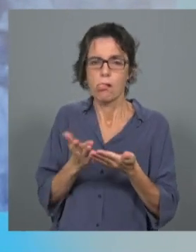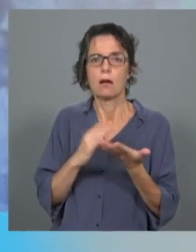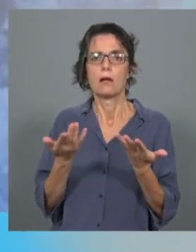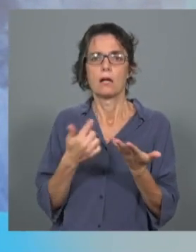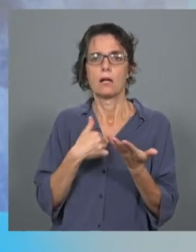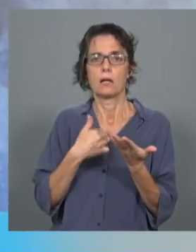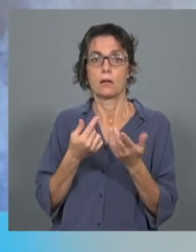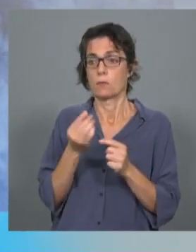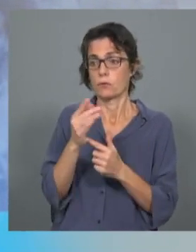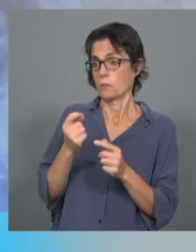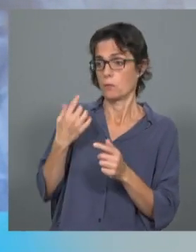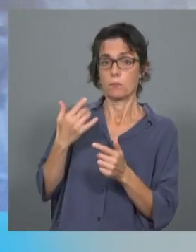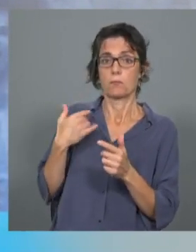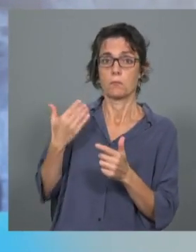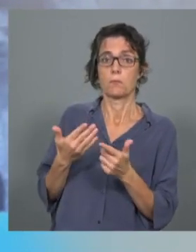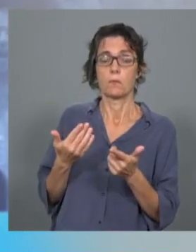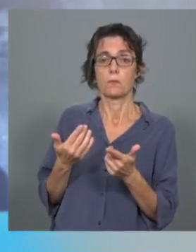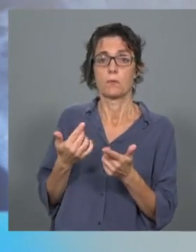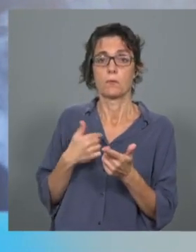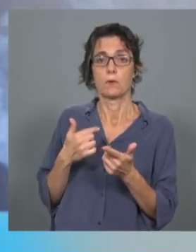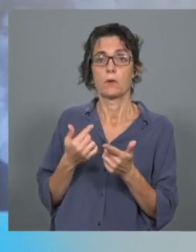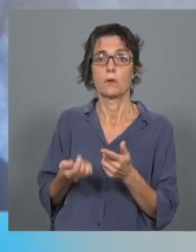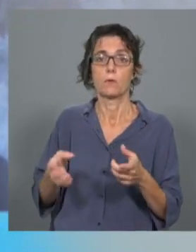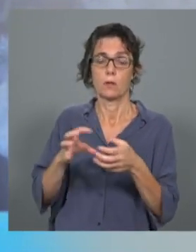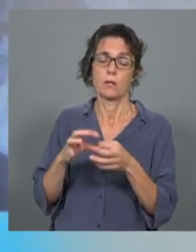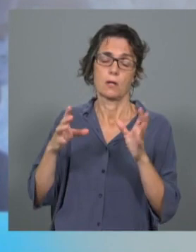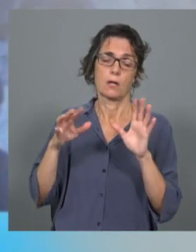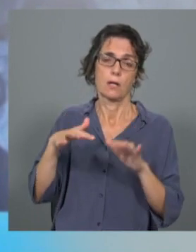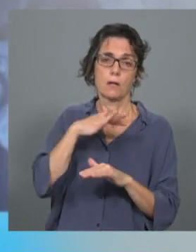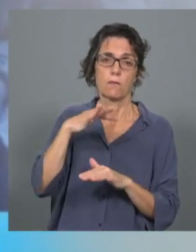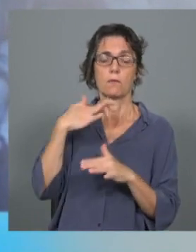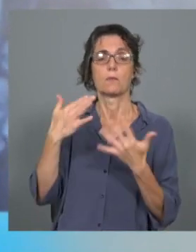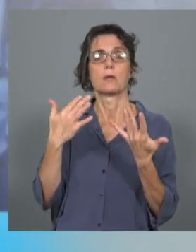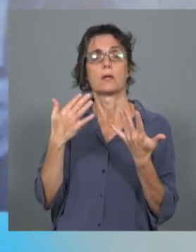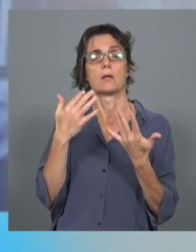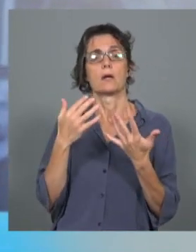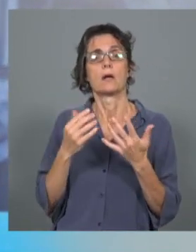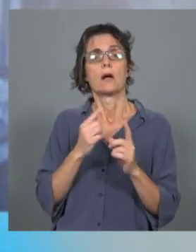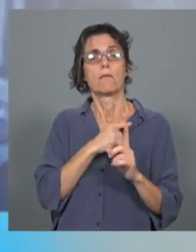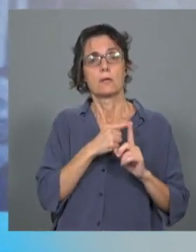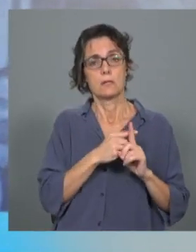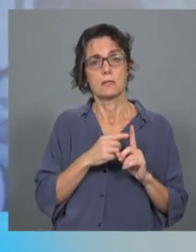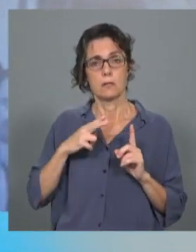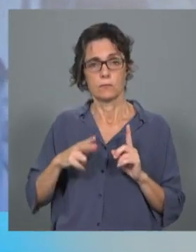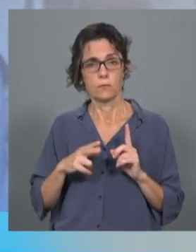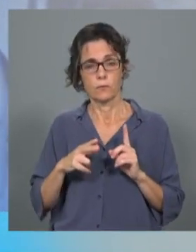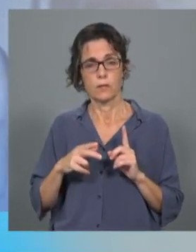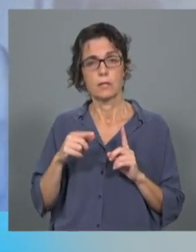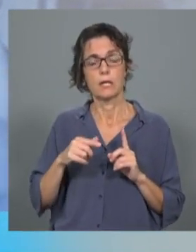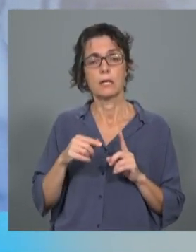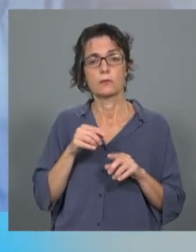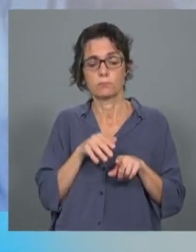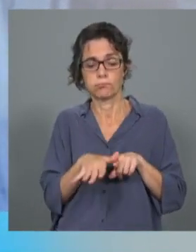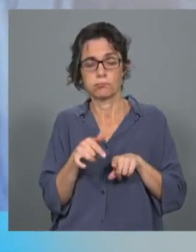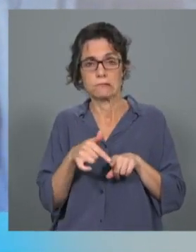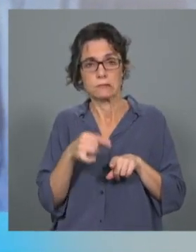agora, para dar um exemplo, ainda há poucos dias, porque está ligado à família franciscana portuguesa, e um ramo da família franciscana que todos os